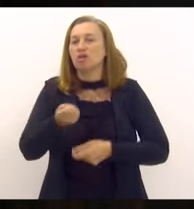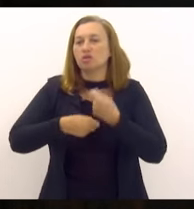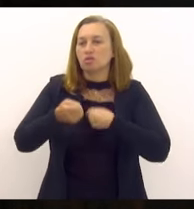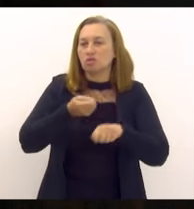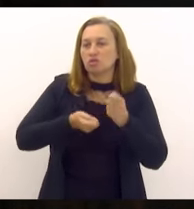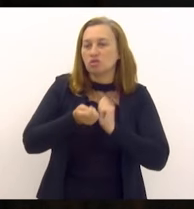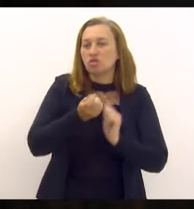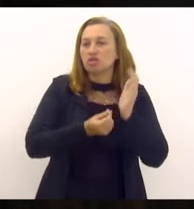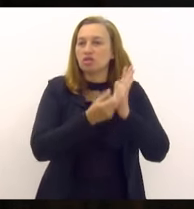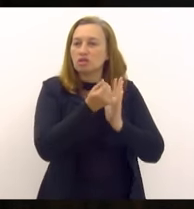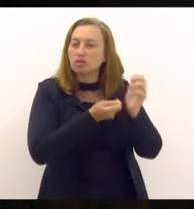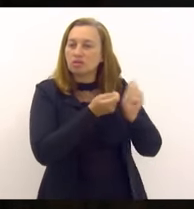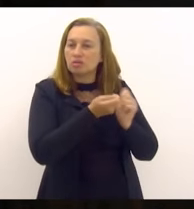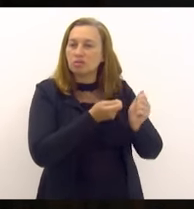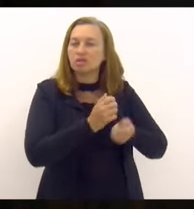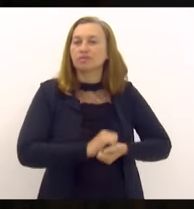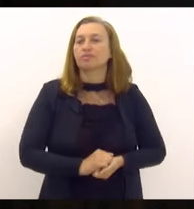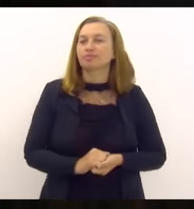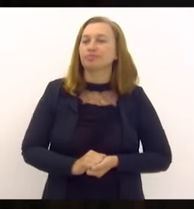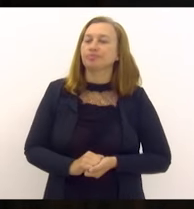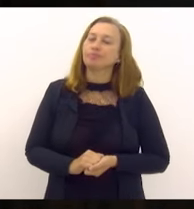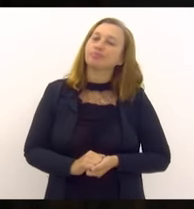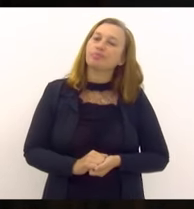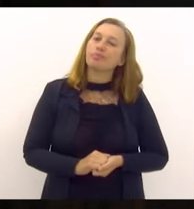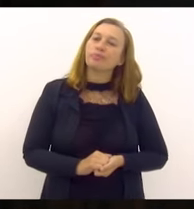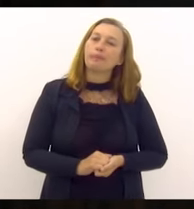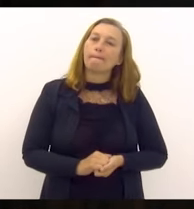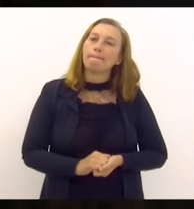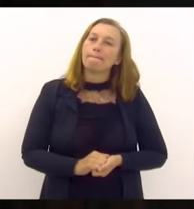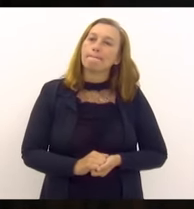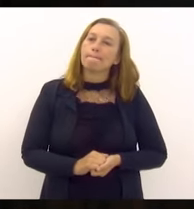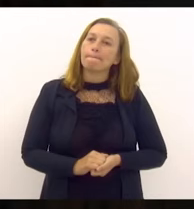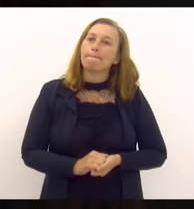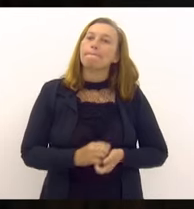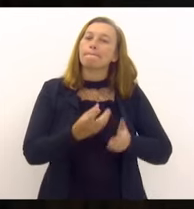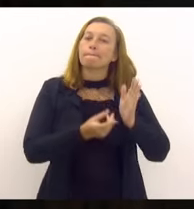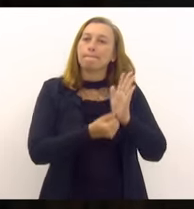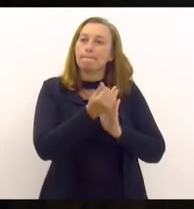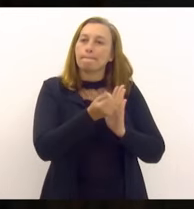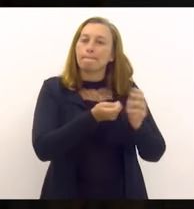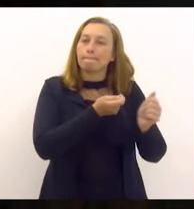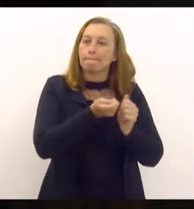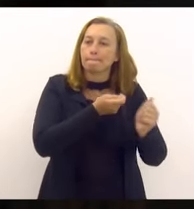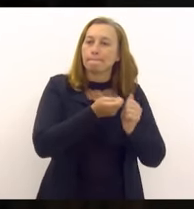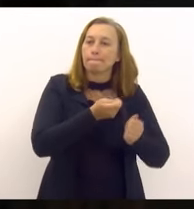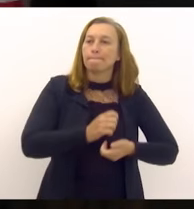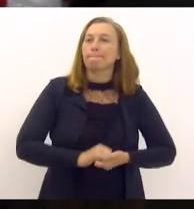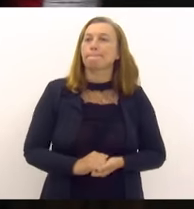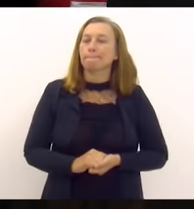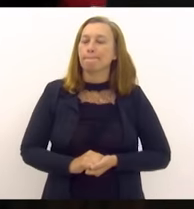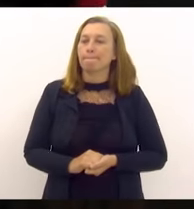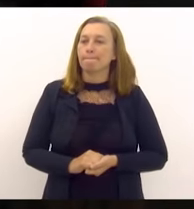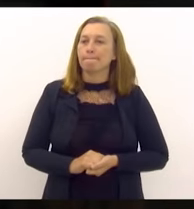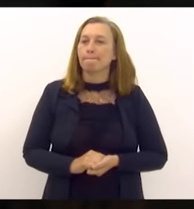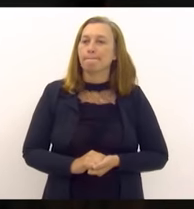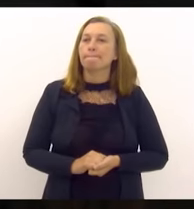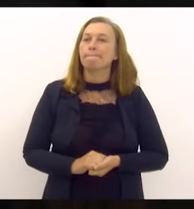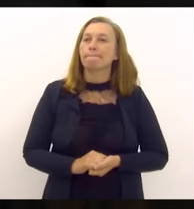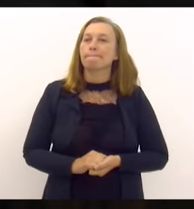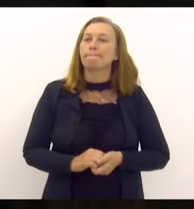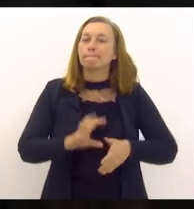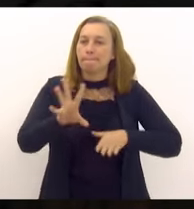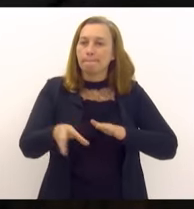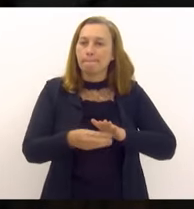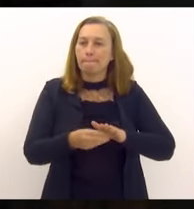comércio favorável com a emenda da Comissão de Constituição e Justiça, e de orçamento, finanças, fiscalização financeira e controle favorável com a